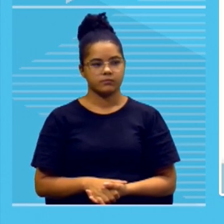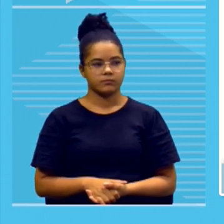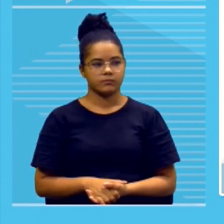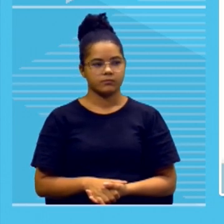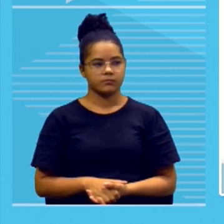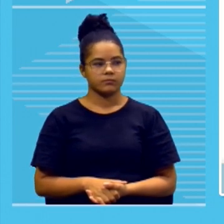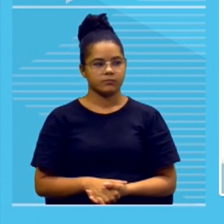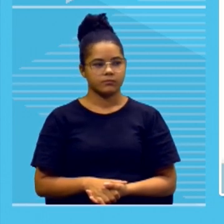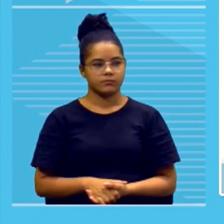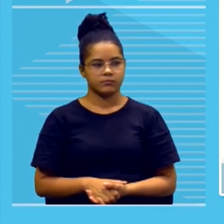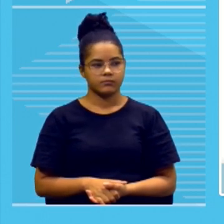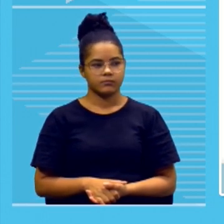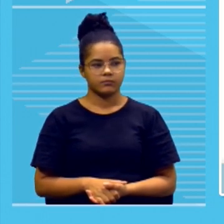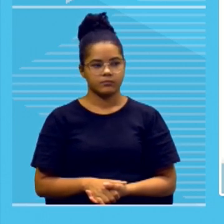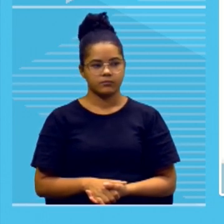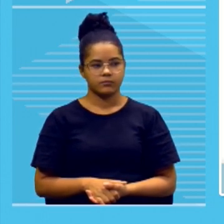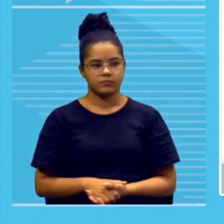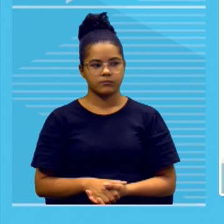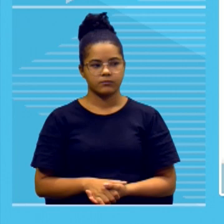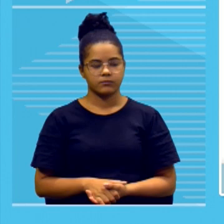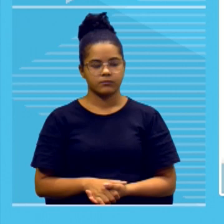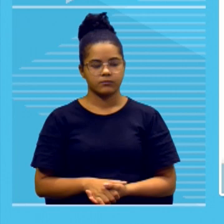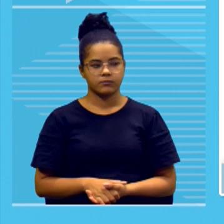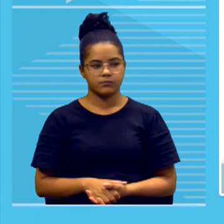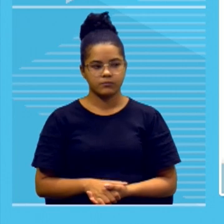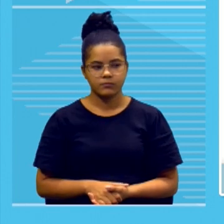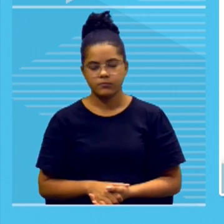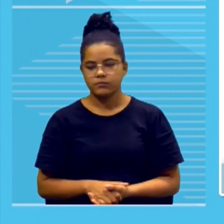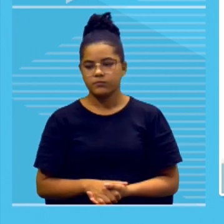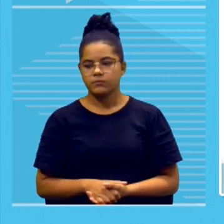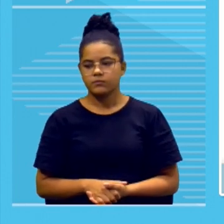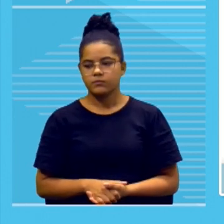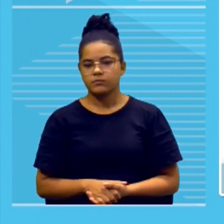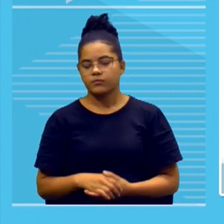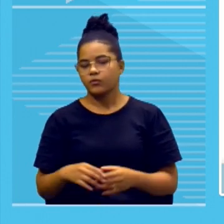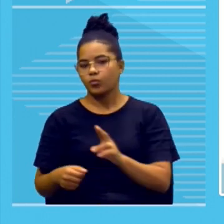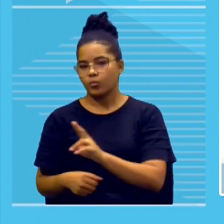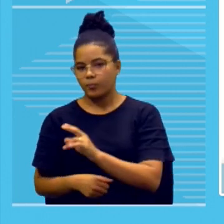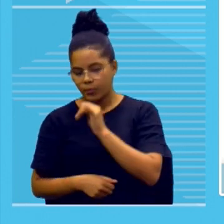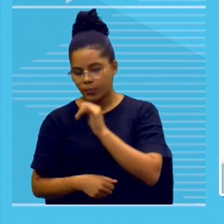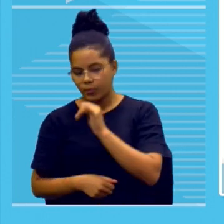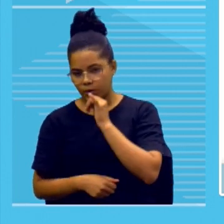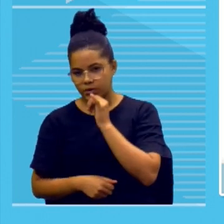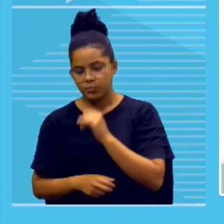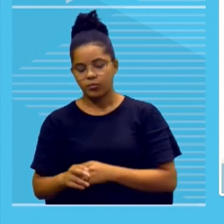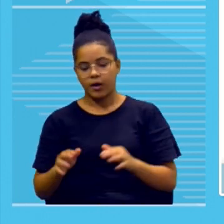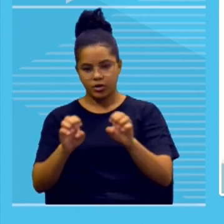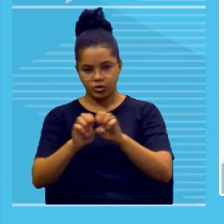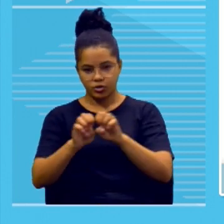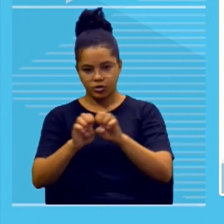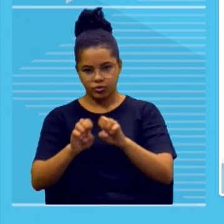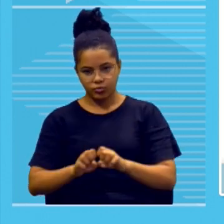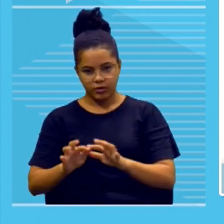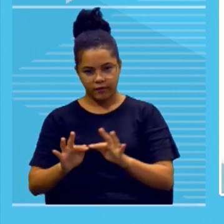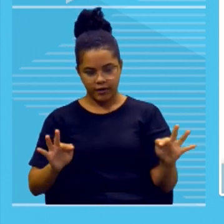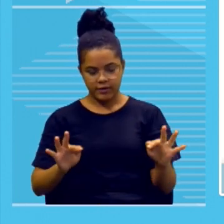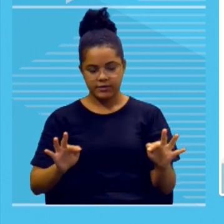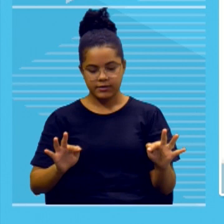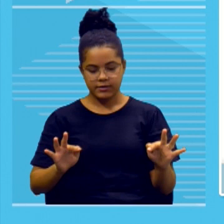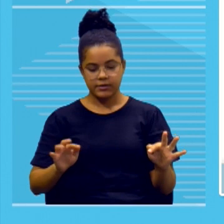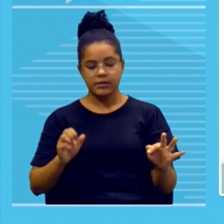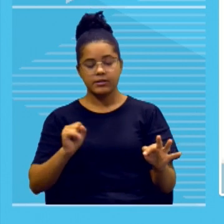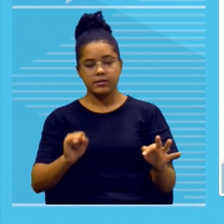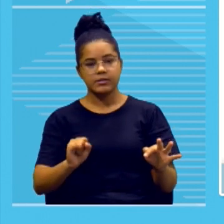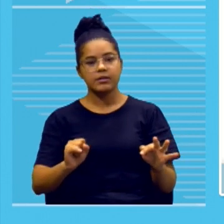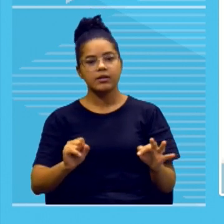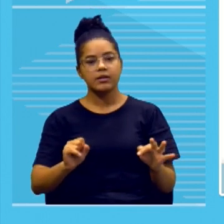Também eu não separo o nome do adjunto adnominal. Ou seja, o substantivo do adjunto adnominal eu